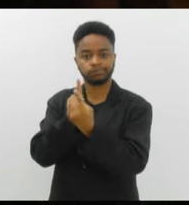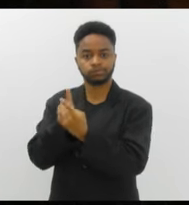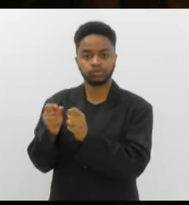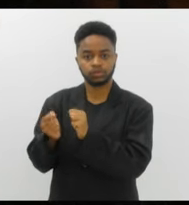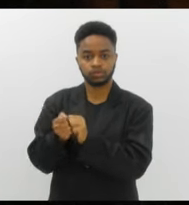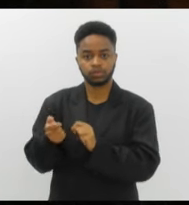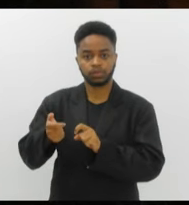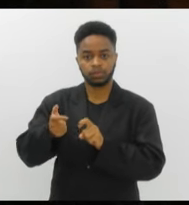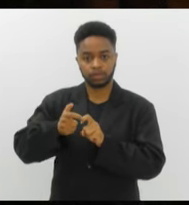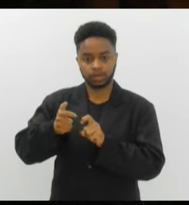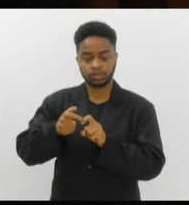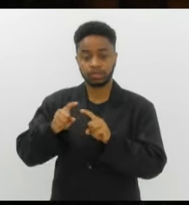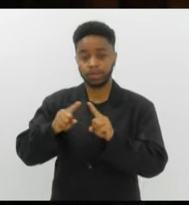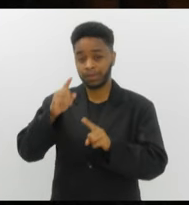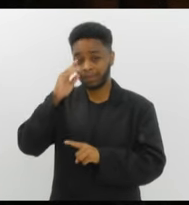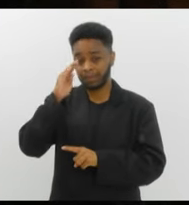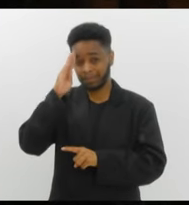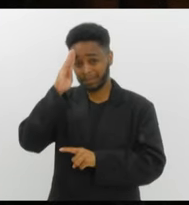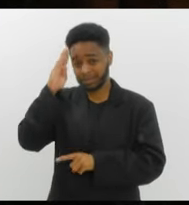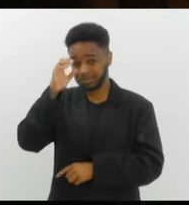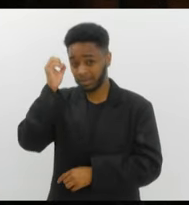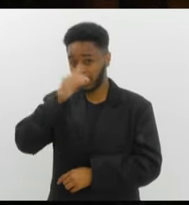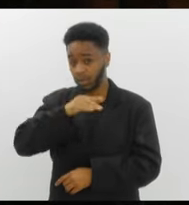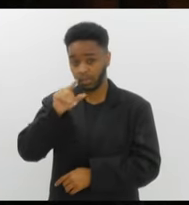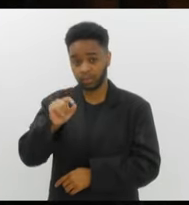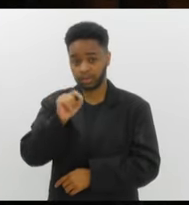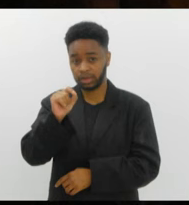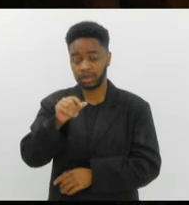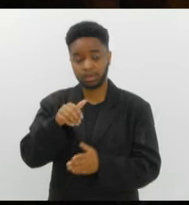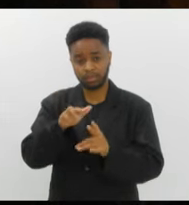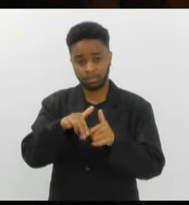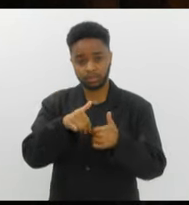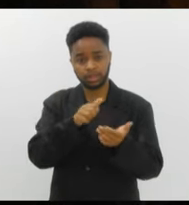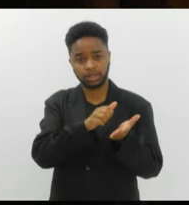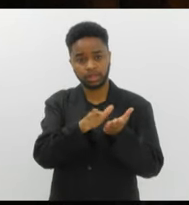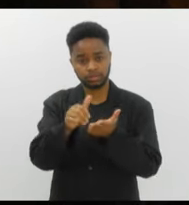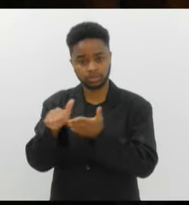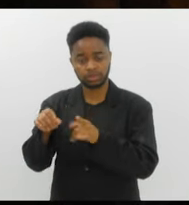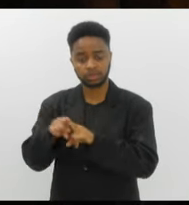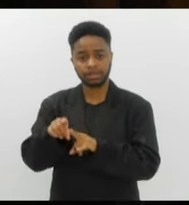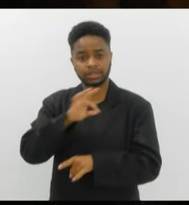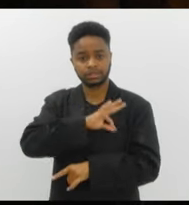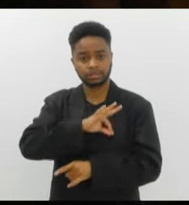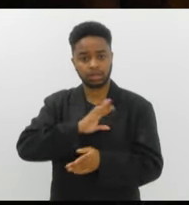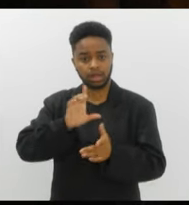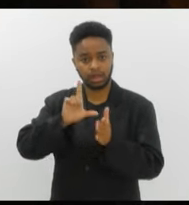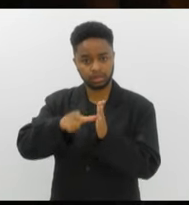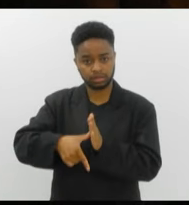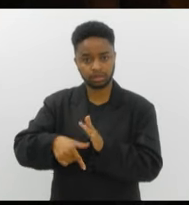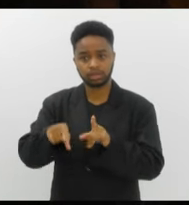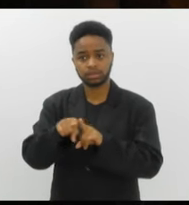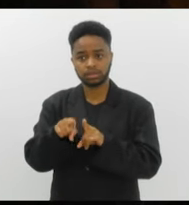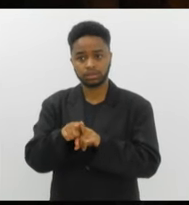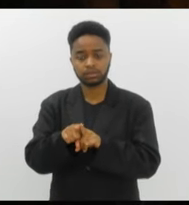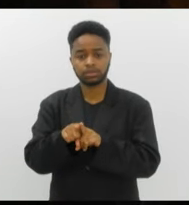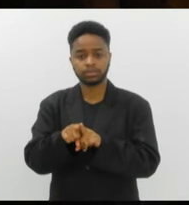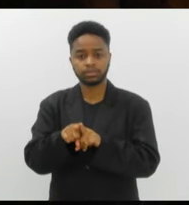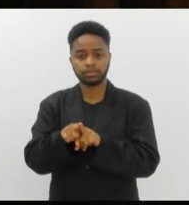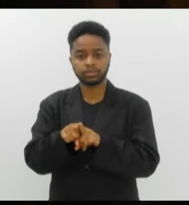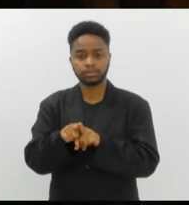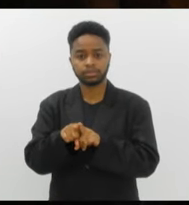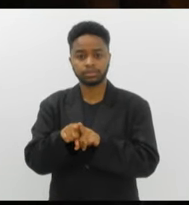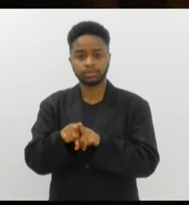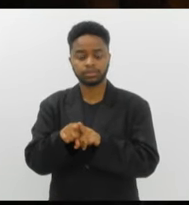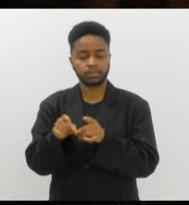o mais absurdo, né, com essas demissões, atrasos de salários, né, essa sabotagem